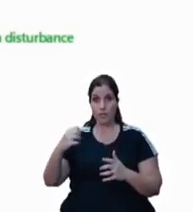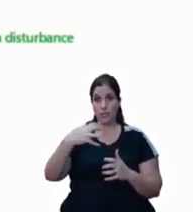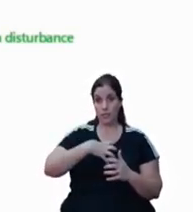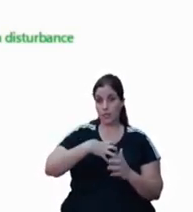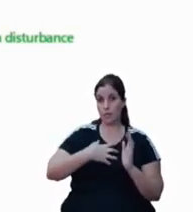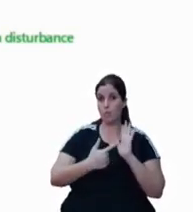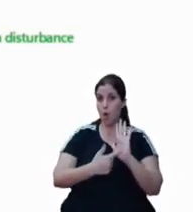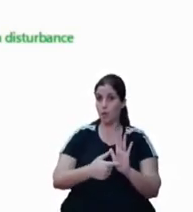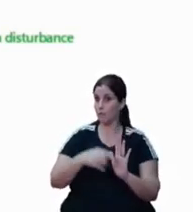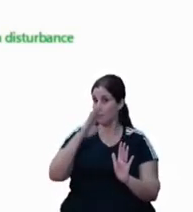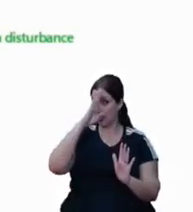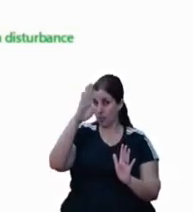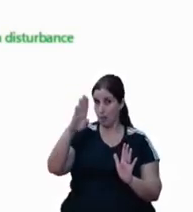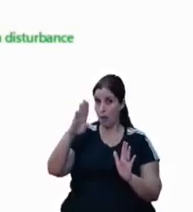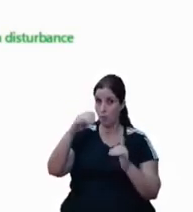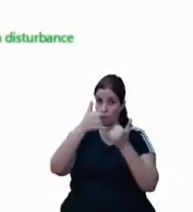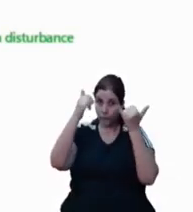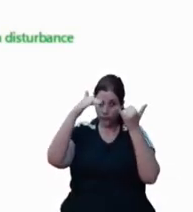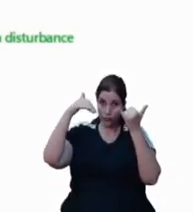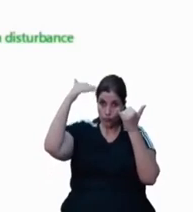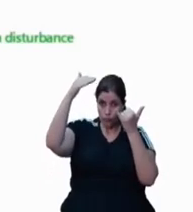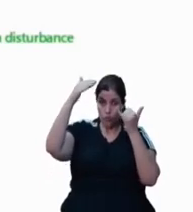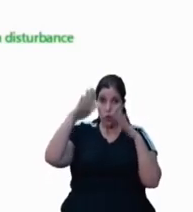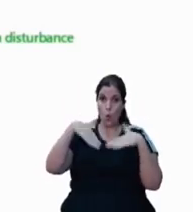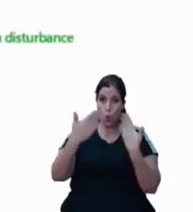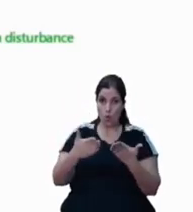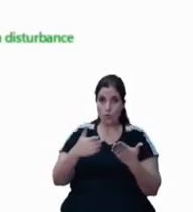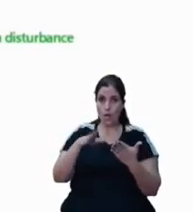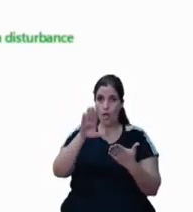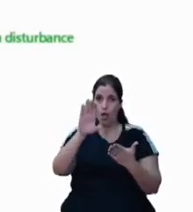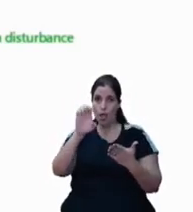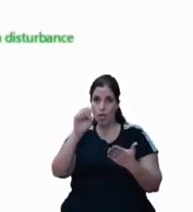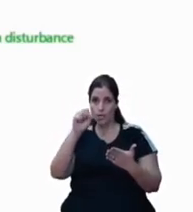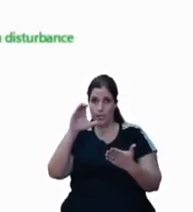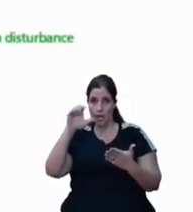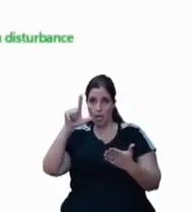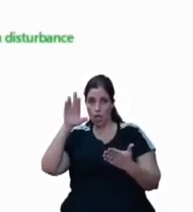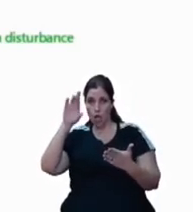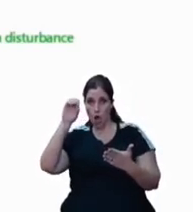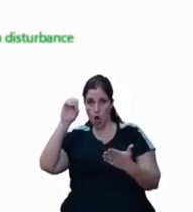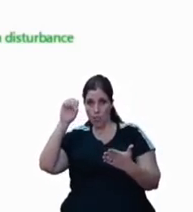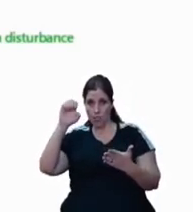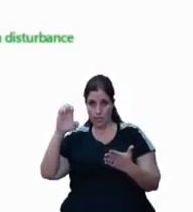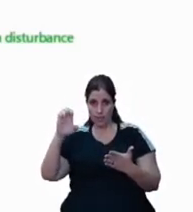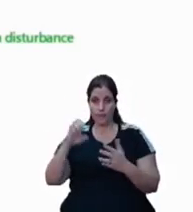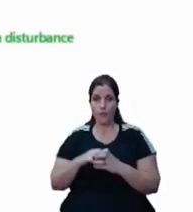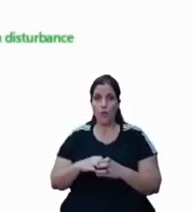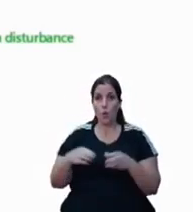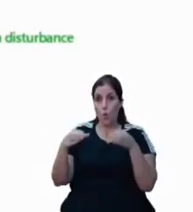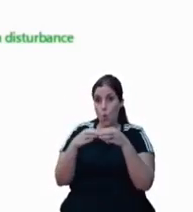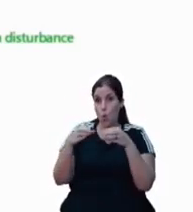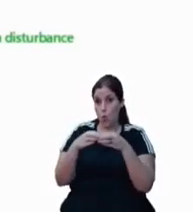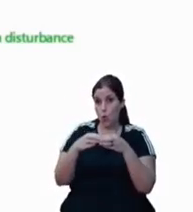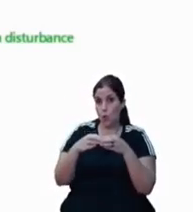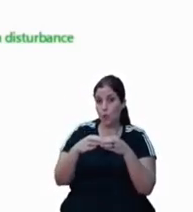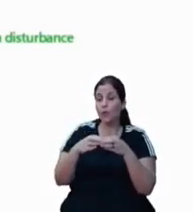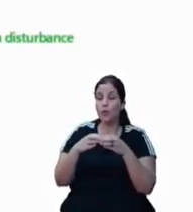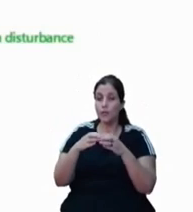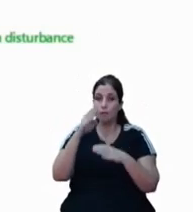o neurônio motor superior, enquanto a esclerose lateral amiotrófica é um grupo de condições que envolvem os neurônios